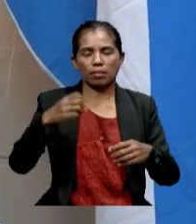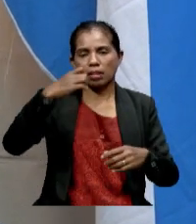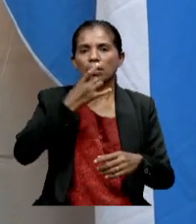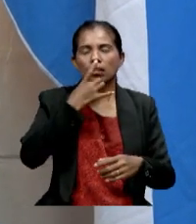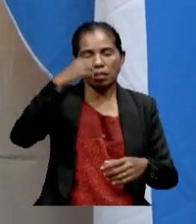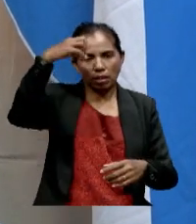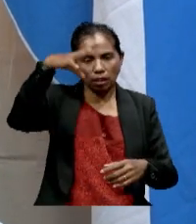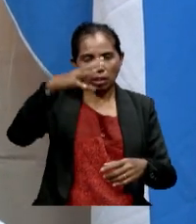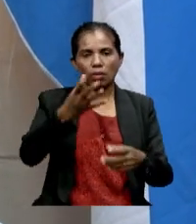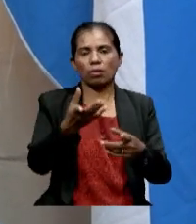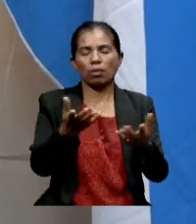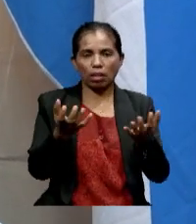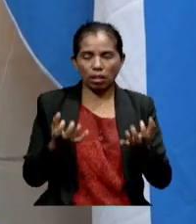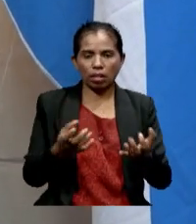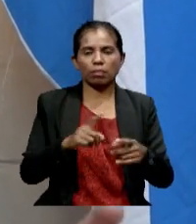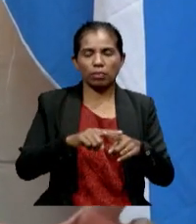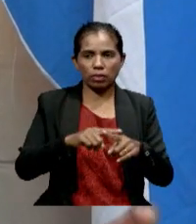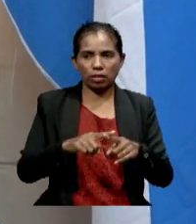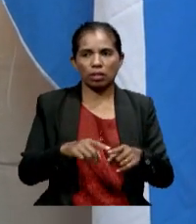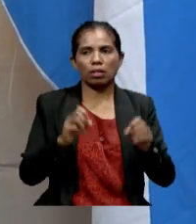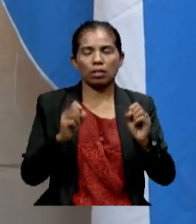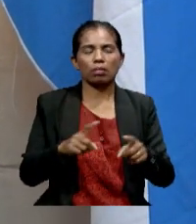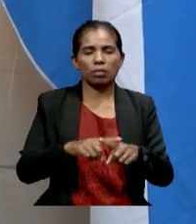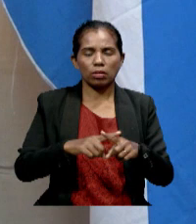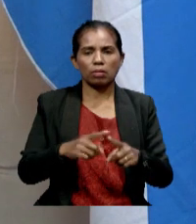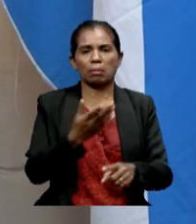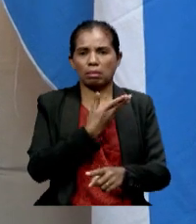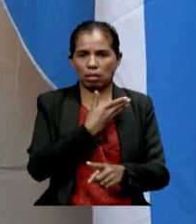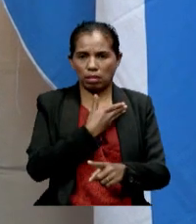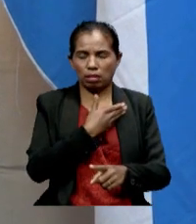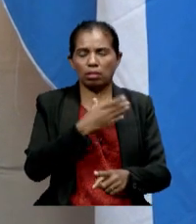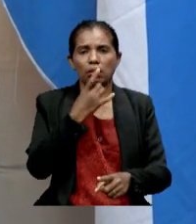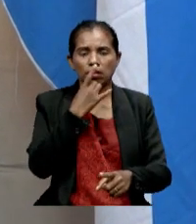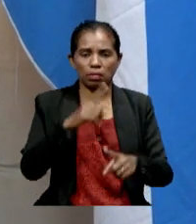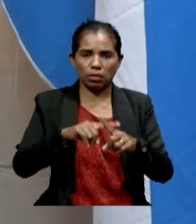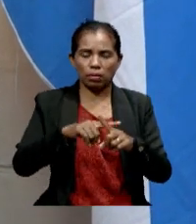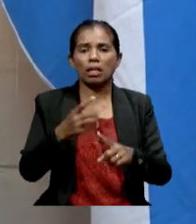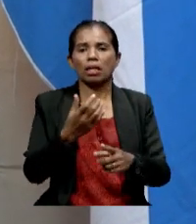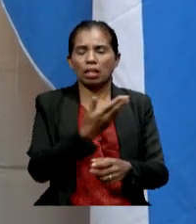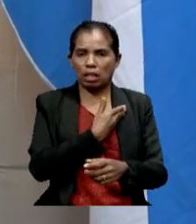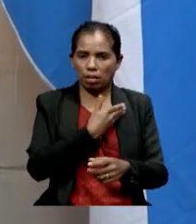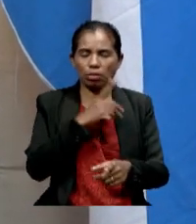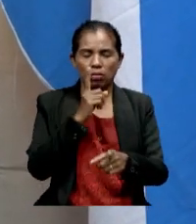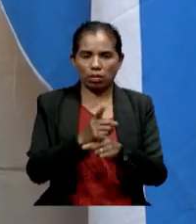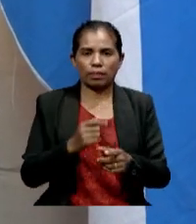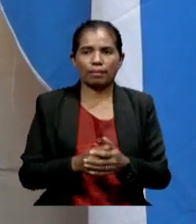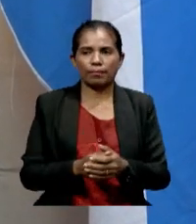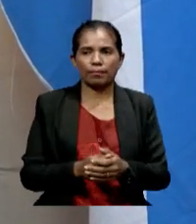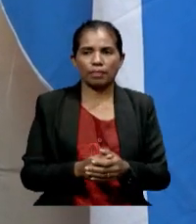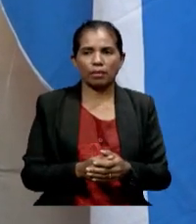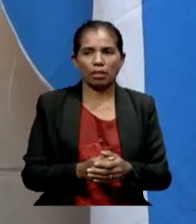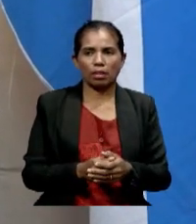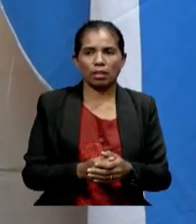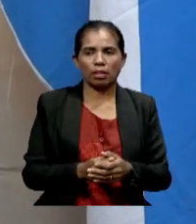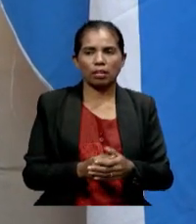ser hola pulsa. E o tingi hola pulsa, mas o pulsa nebe makar tiyo. Portanto, ira né forma ira né bem mais fácil, mas mais lá